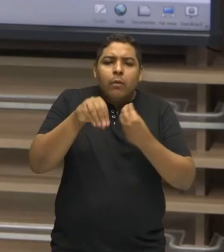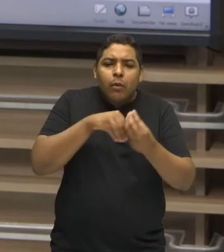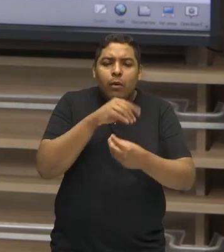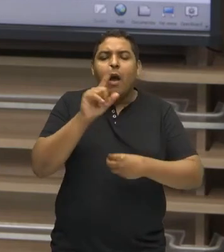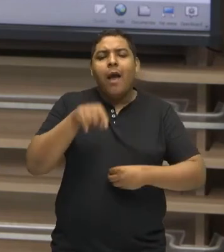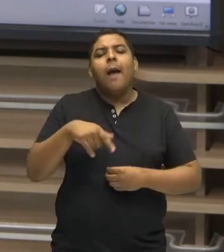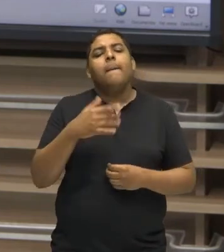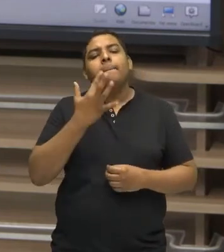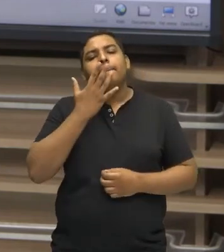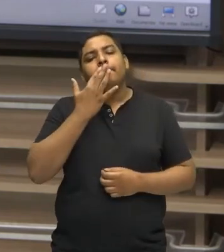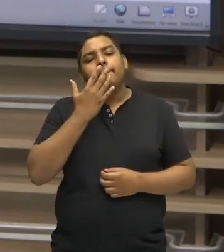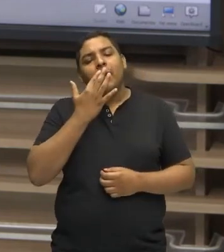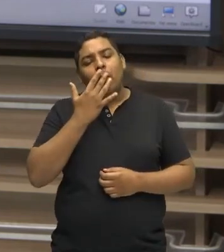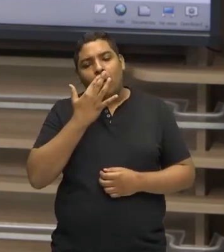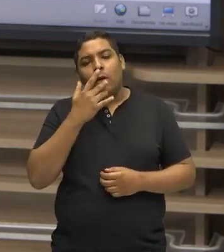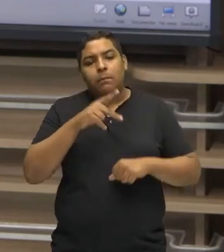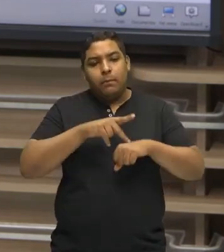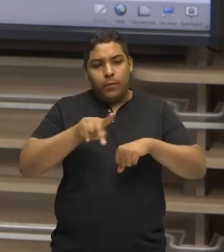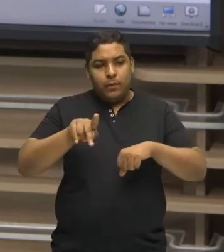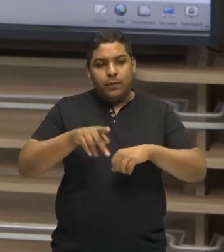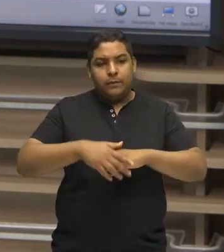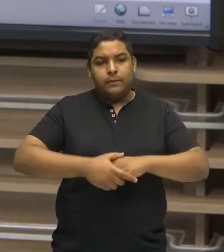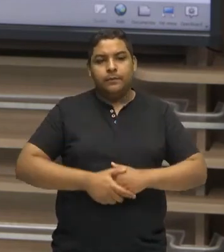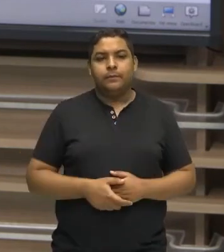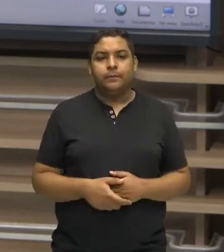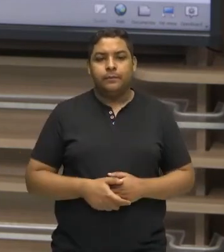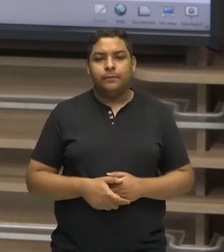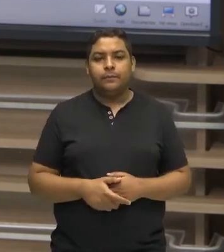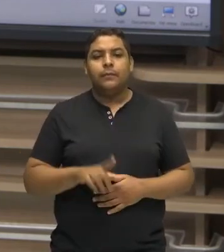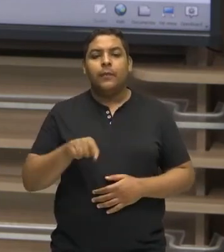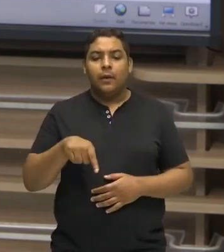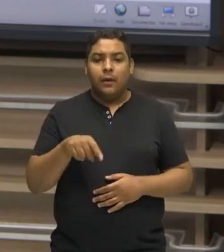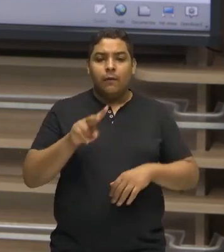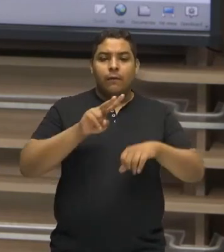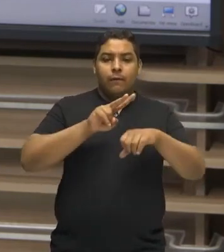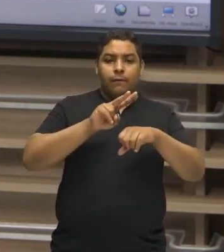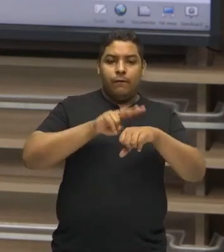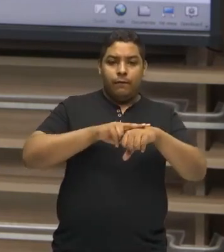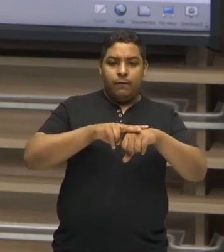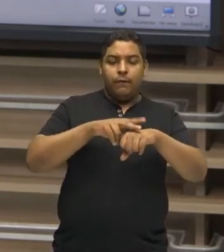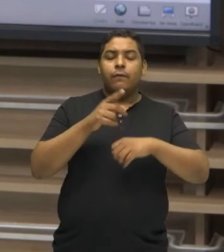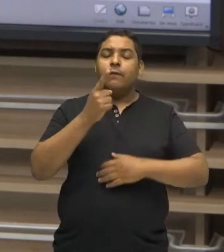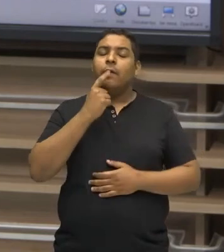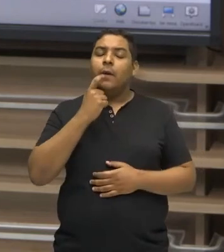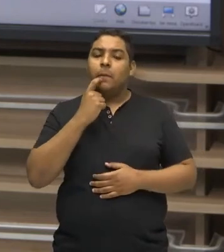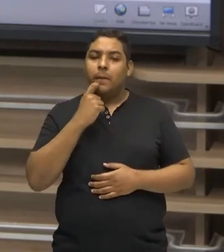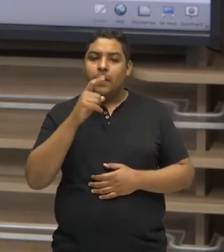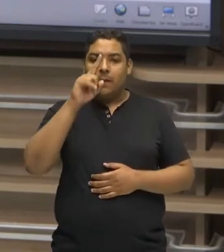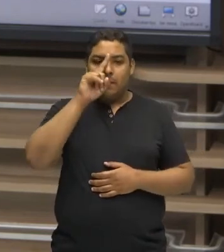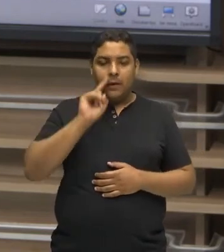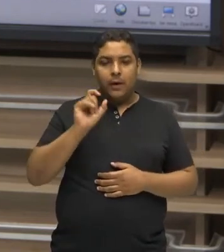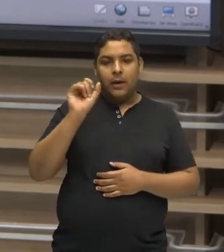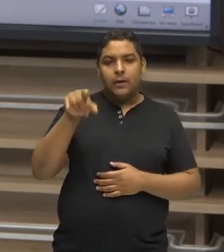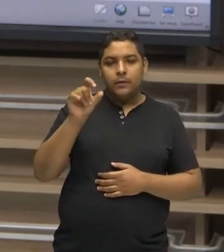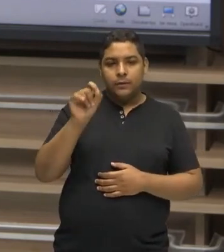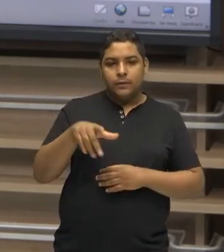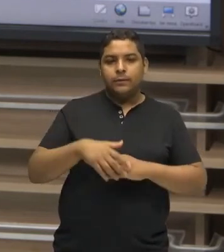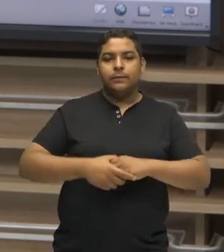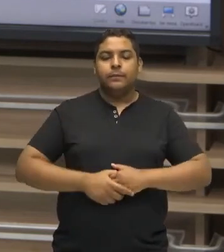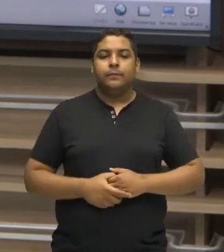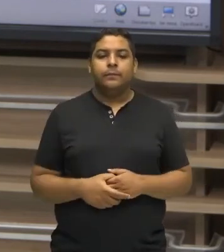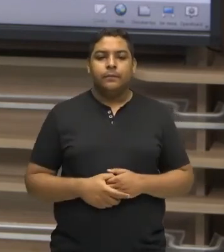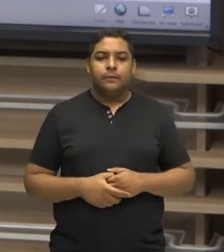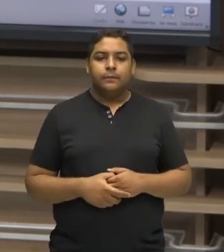puras. Então, quais são essas cores? São o vermelho, o amarelo e o azul. Então, o que acontece quando